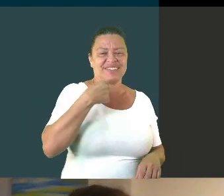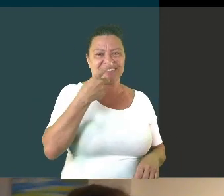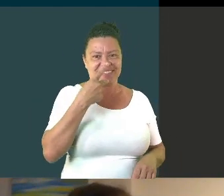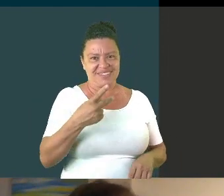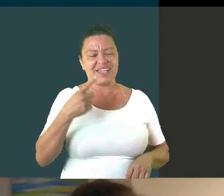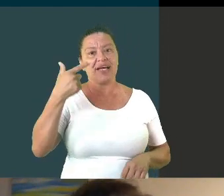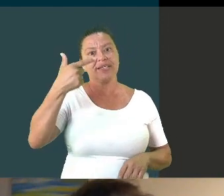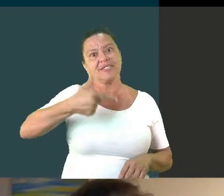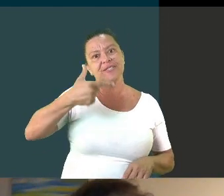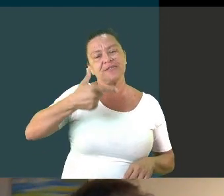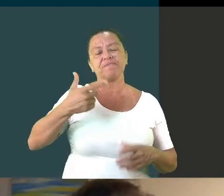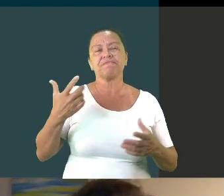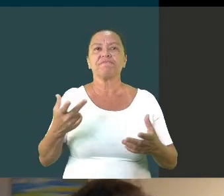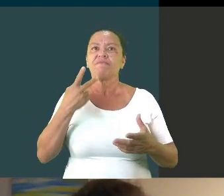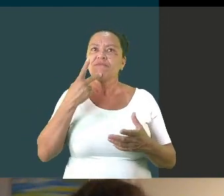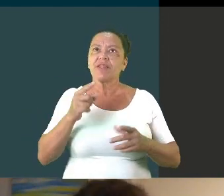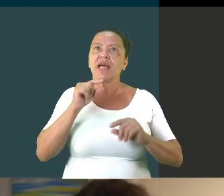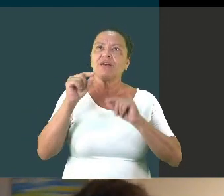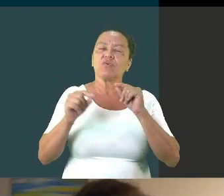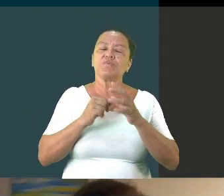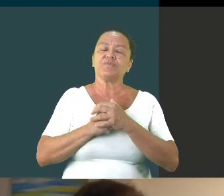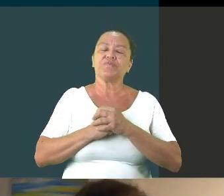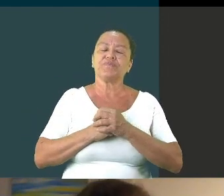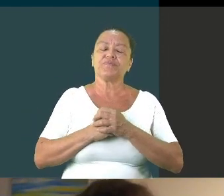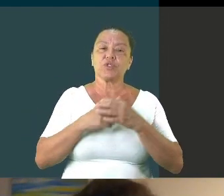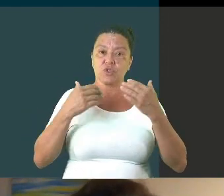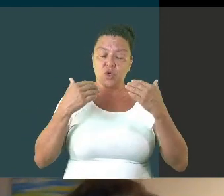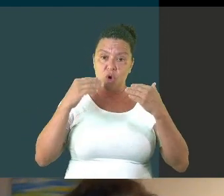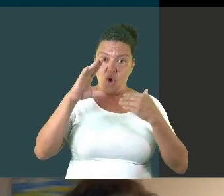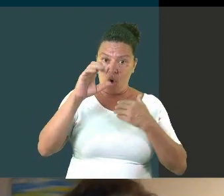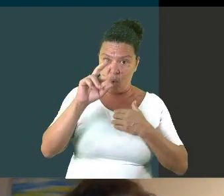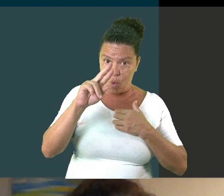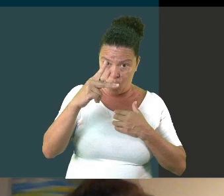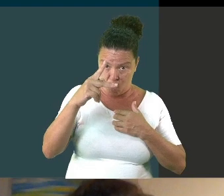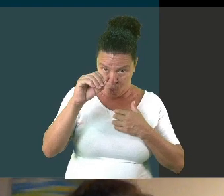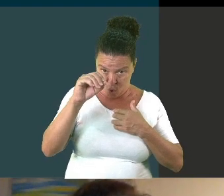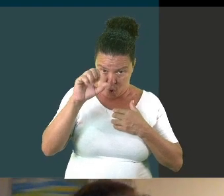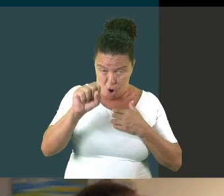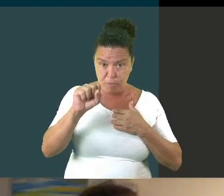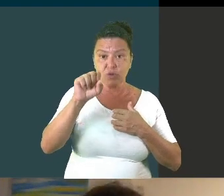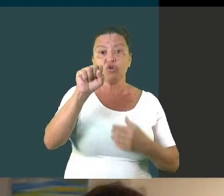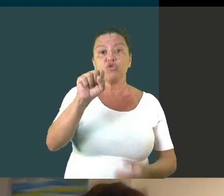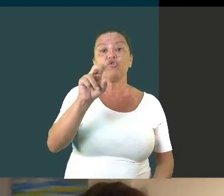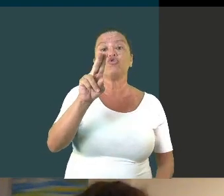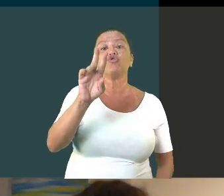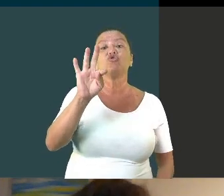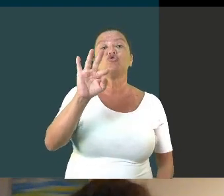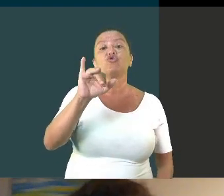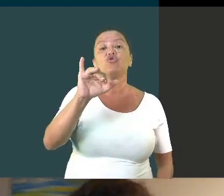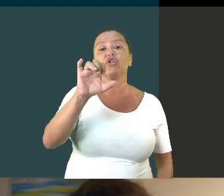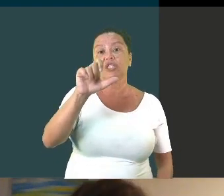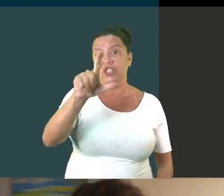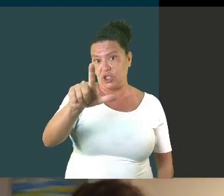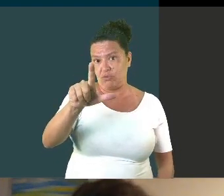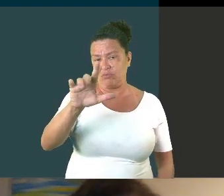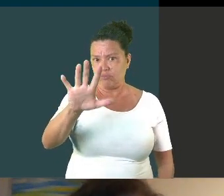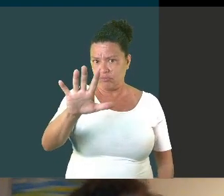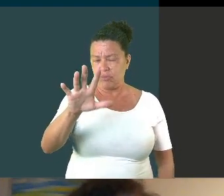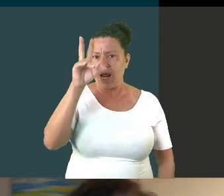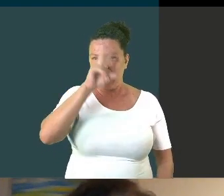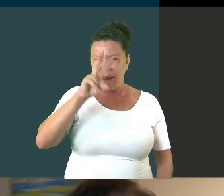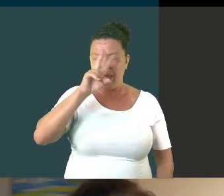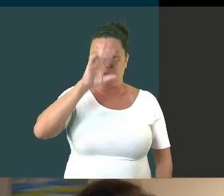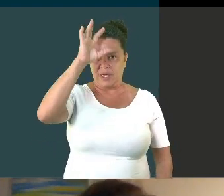a segunda parte, onde falamos sobre os corpos sutis. E os chakras, no